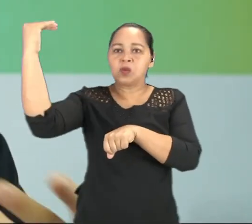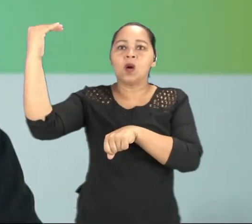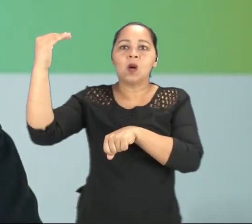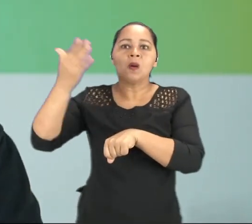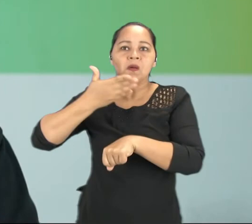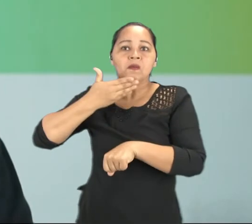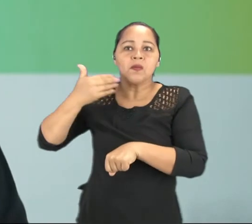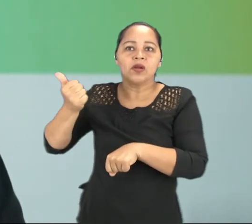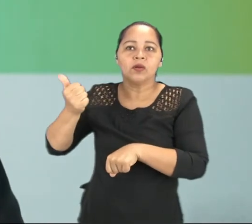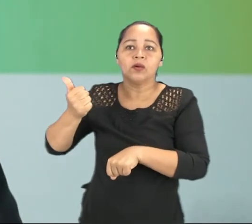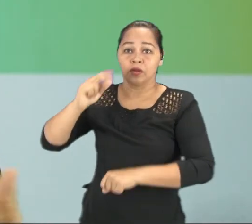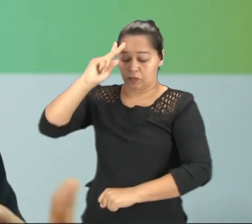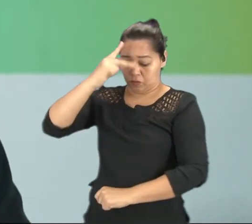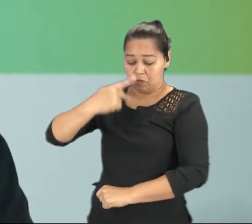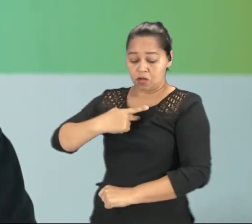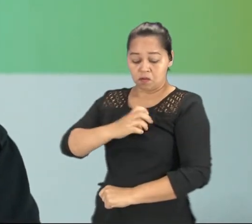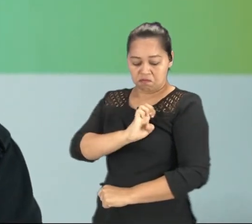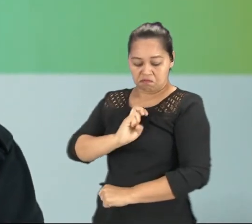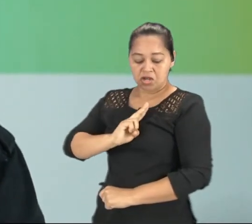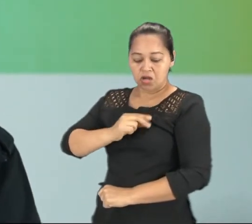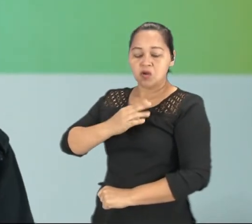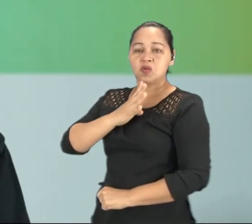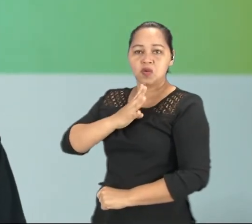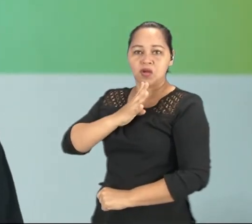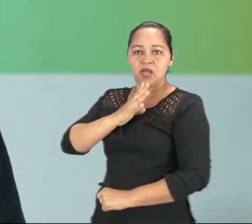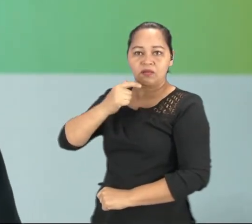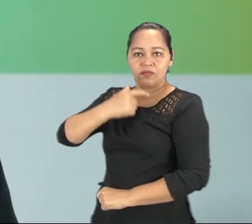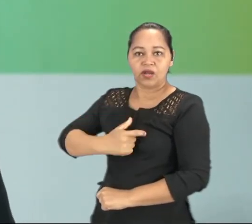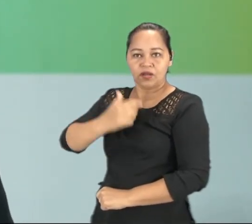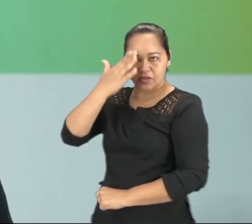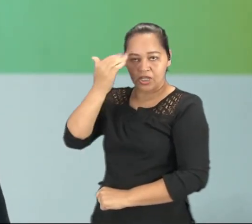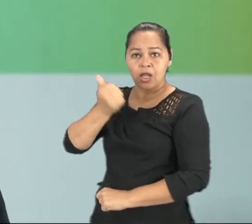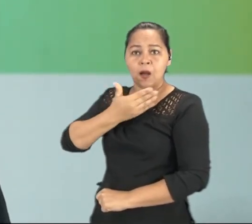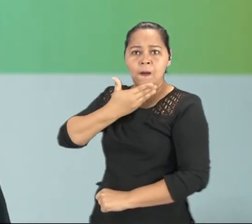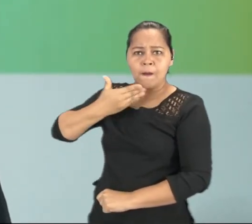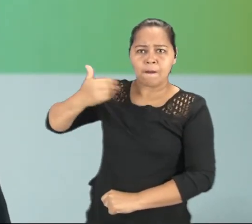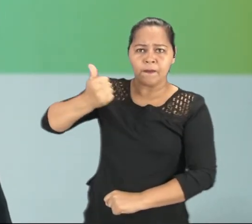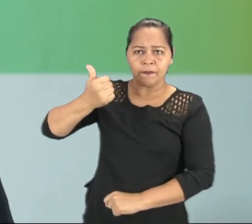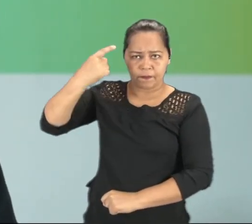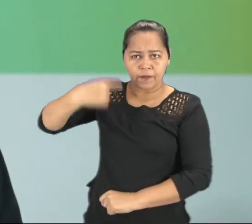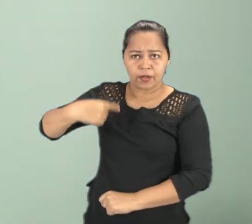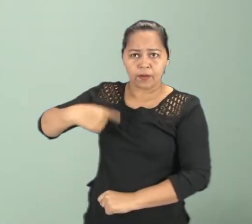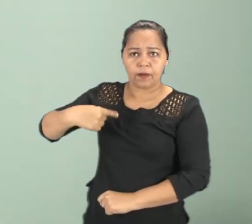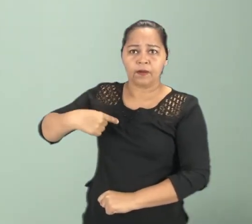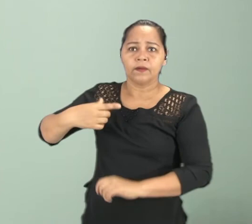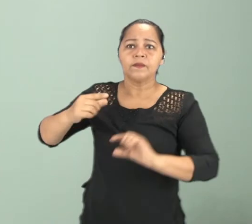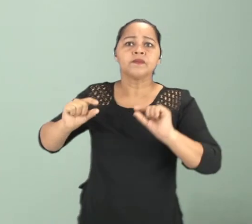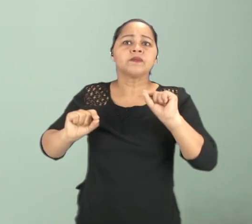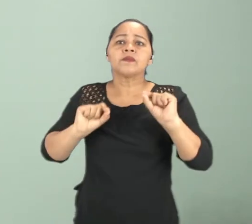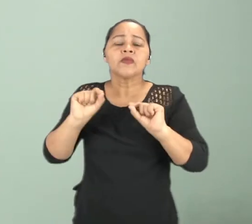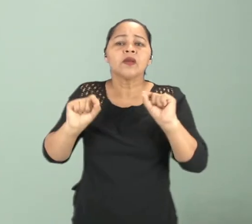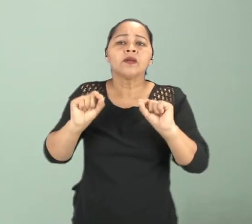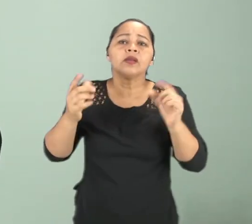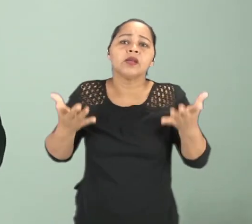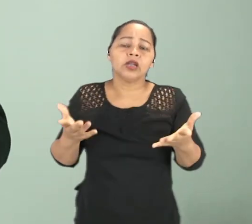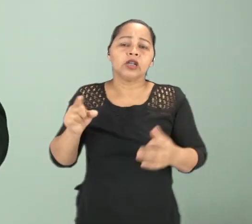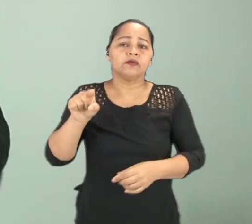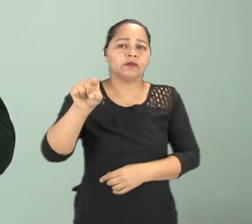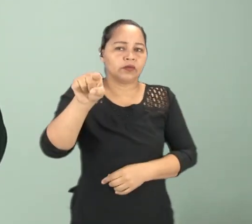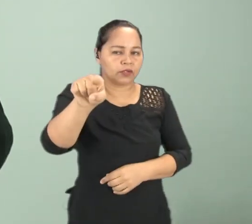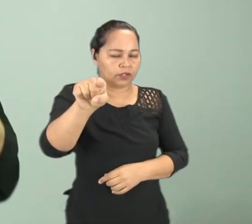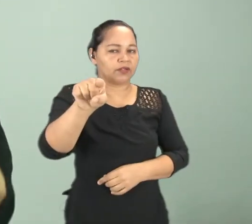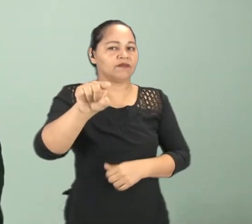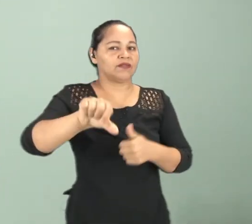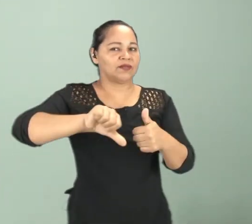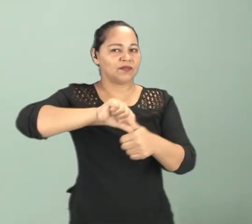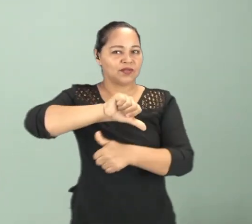você se conhece, nota que você pode ser uma pessoa melhor, né? Você vai